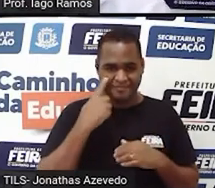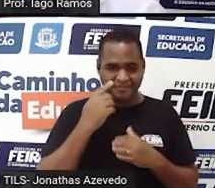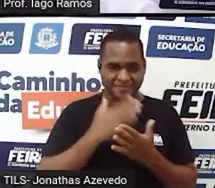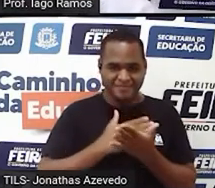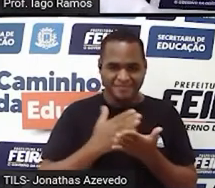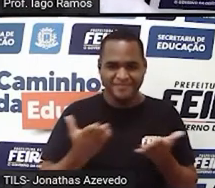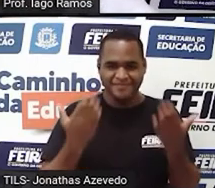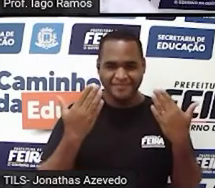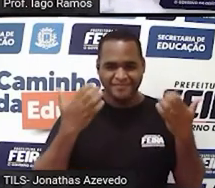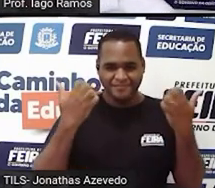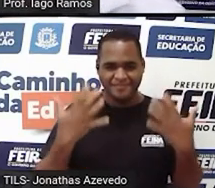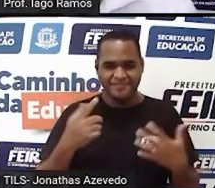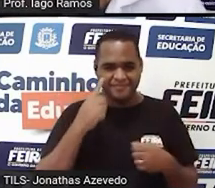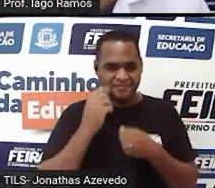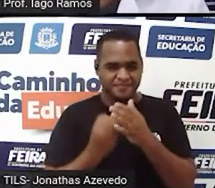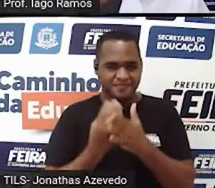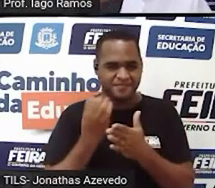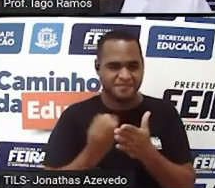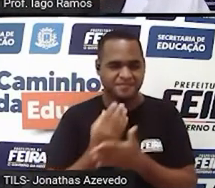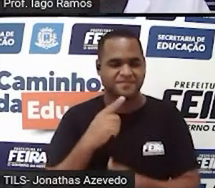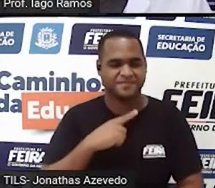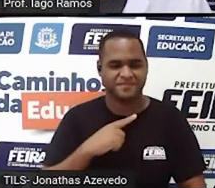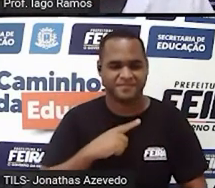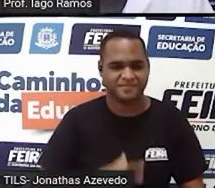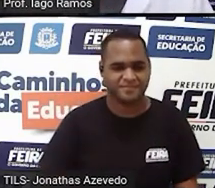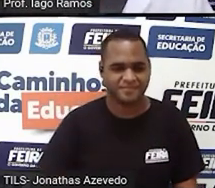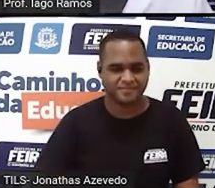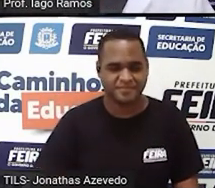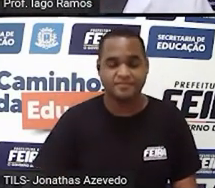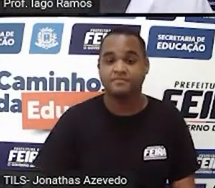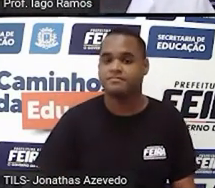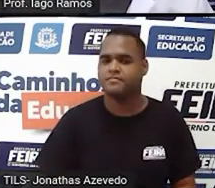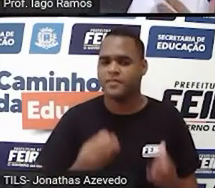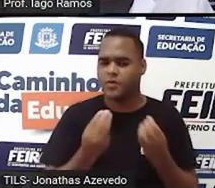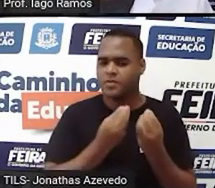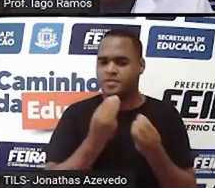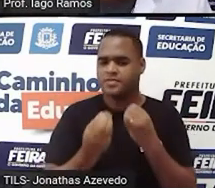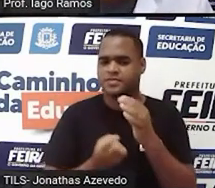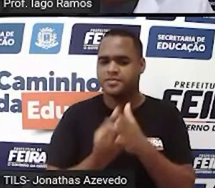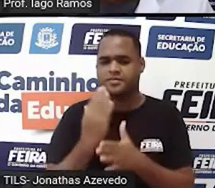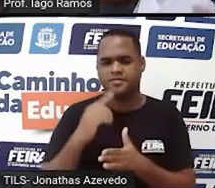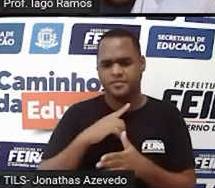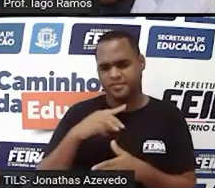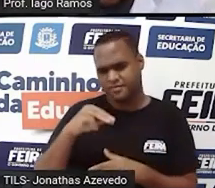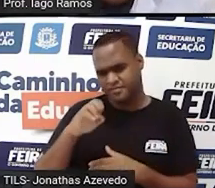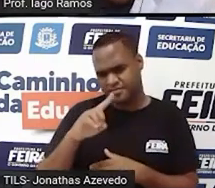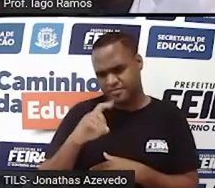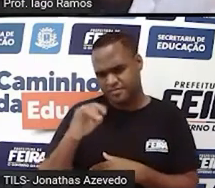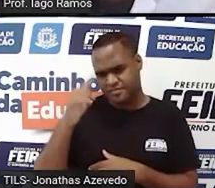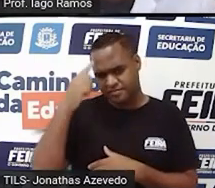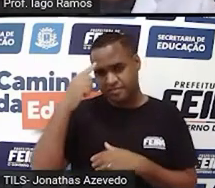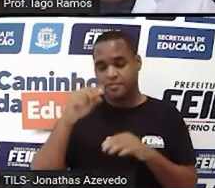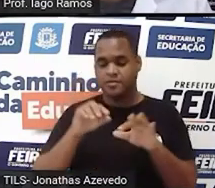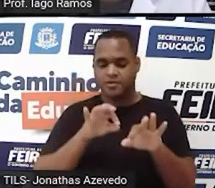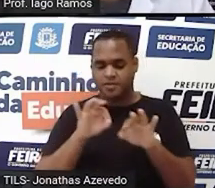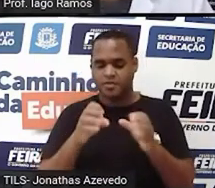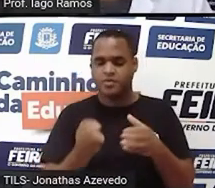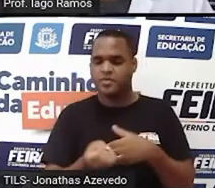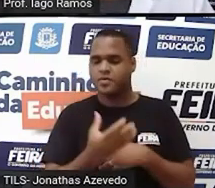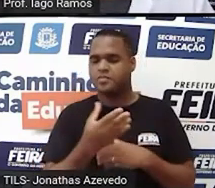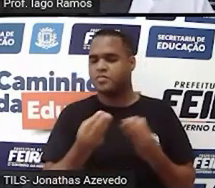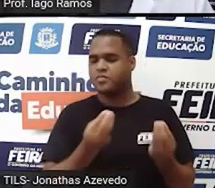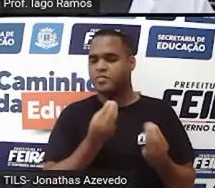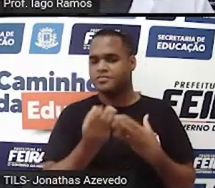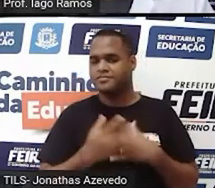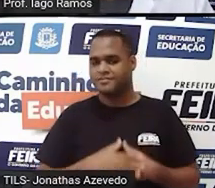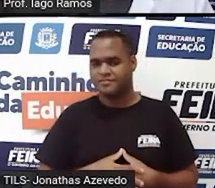vem cá porque tem mais coisas né como é que surgiu essa coisa de medir surgiu como né